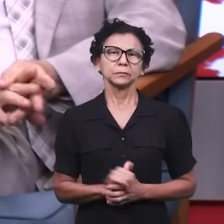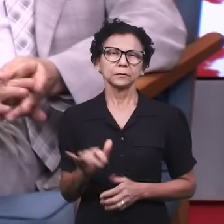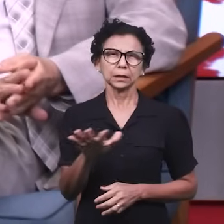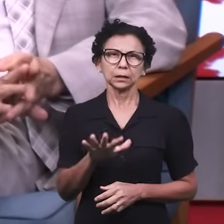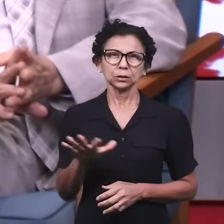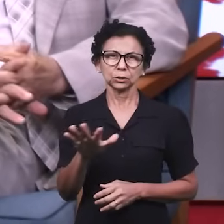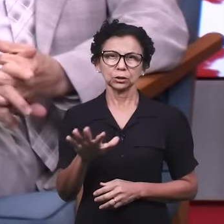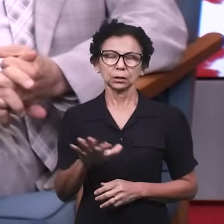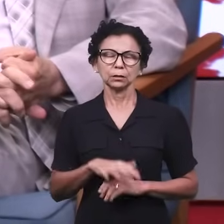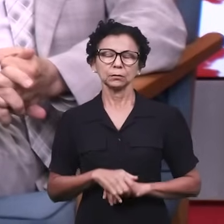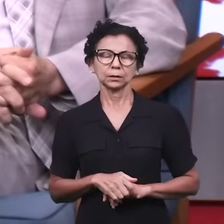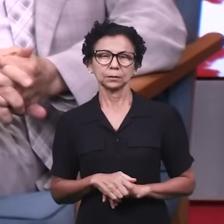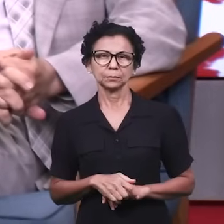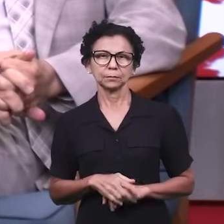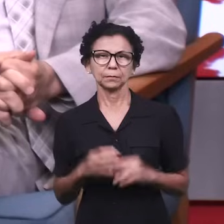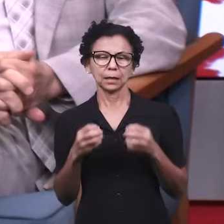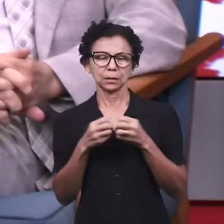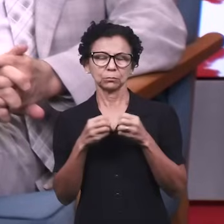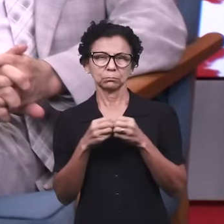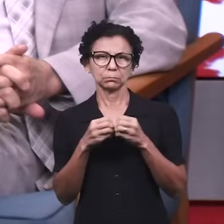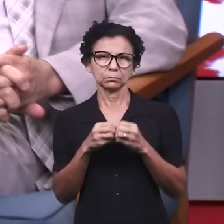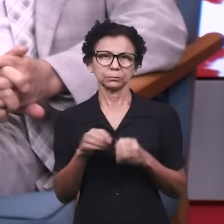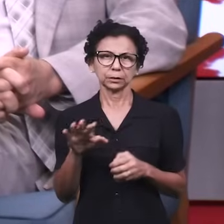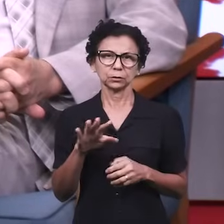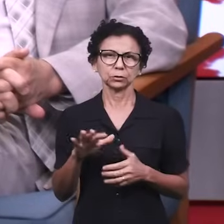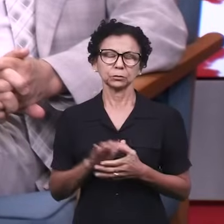perto da terceira ponte.